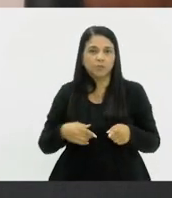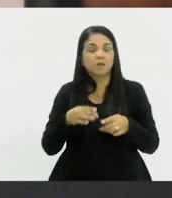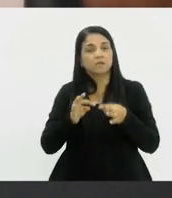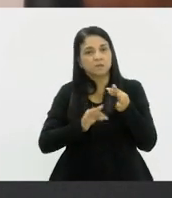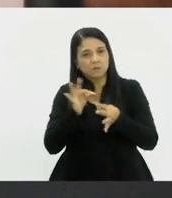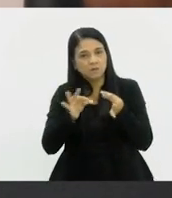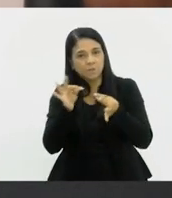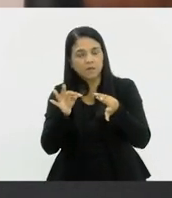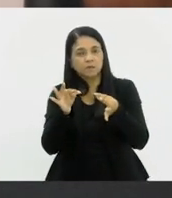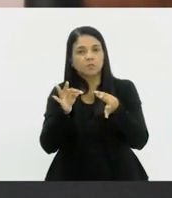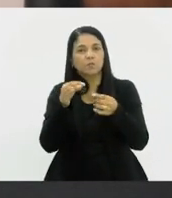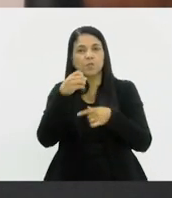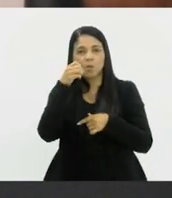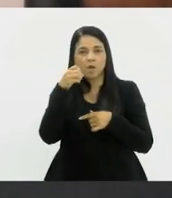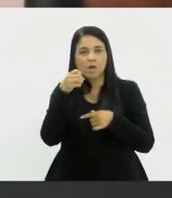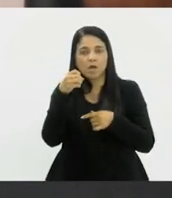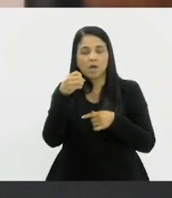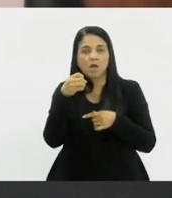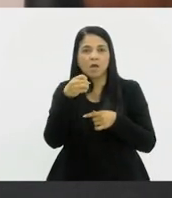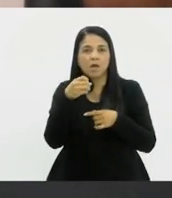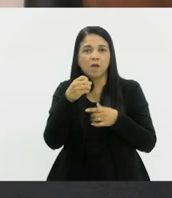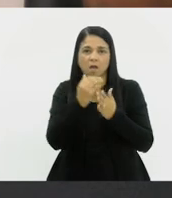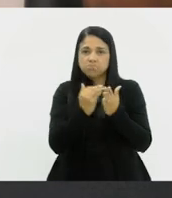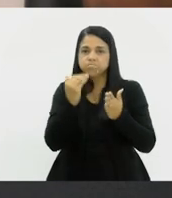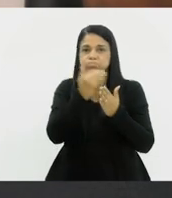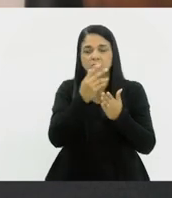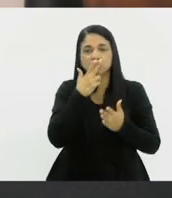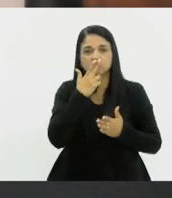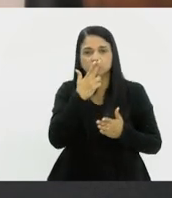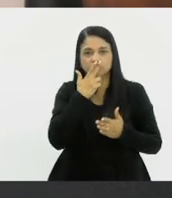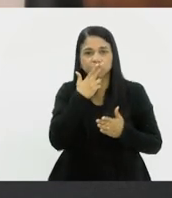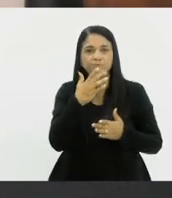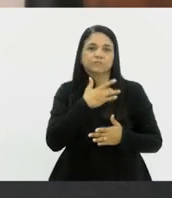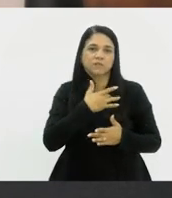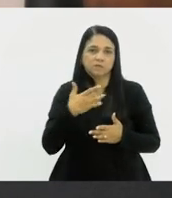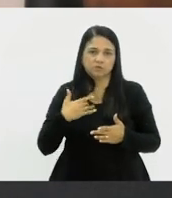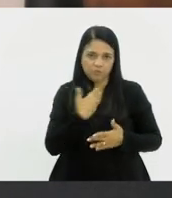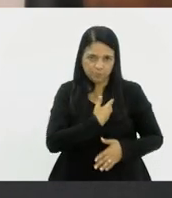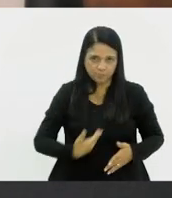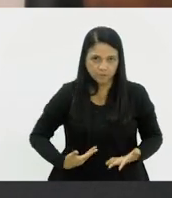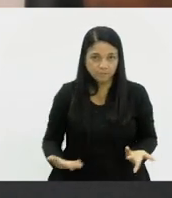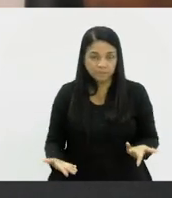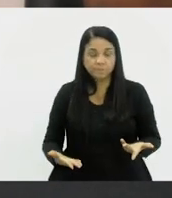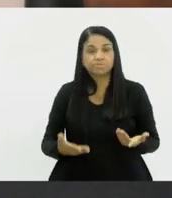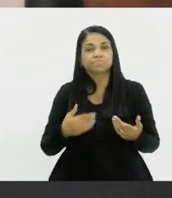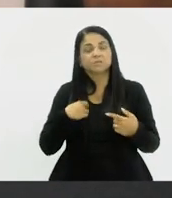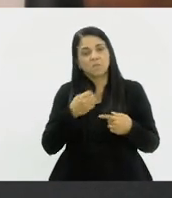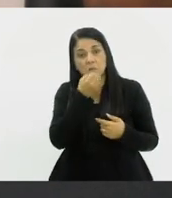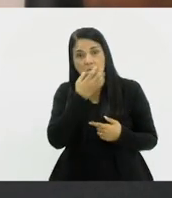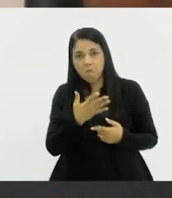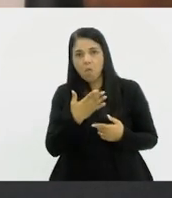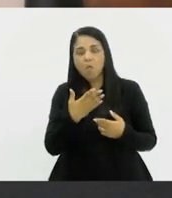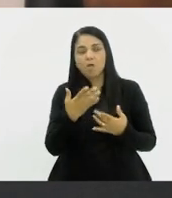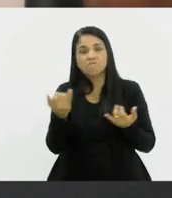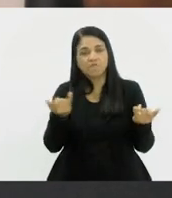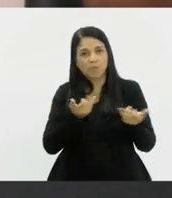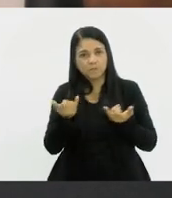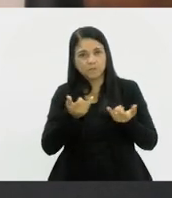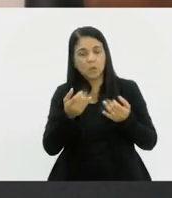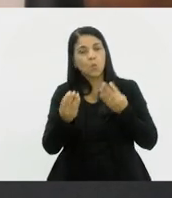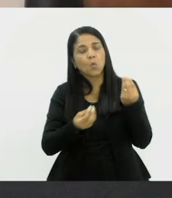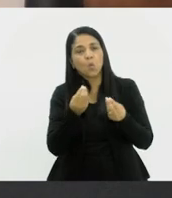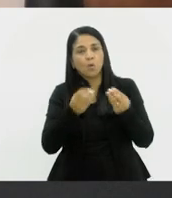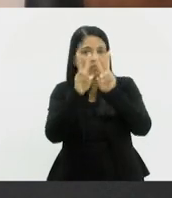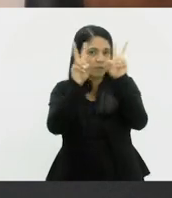para o abuso né do cigarro em saúde pública Então acho que a gente tem uma boa pista de como tratar o